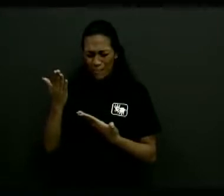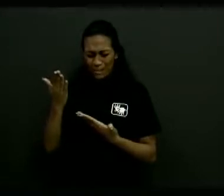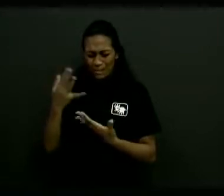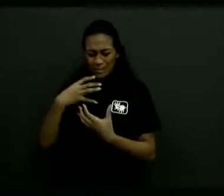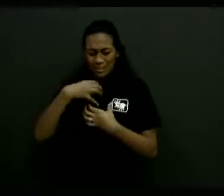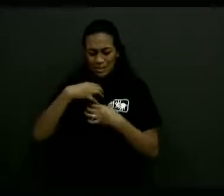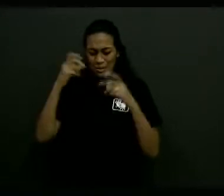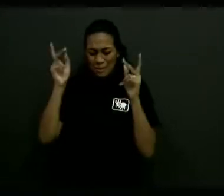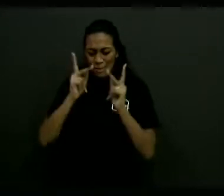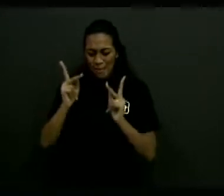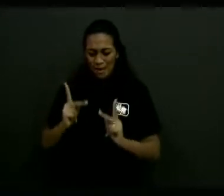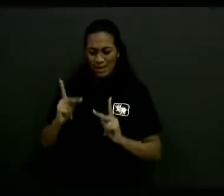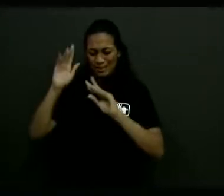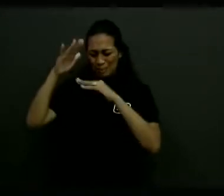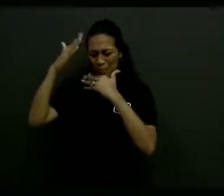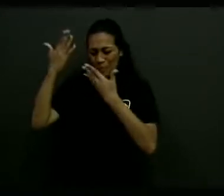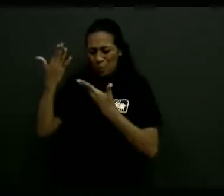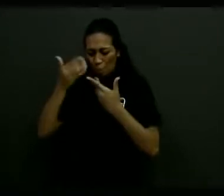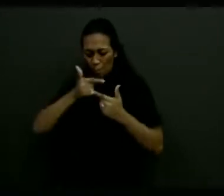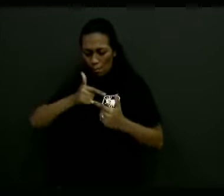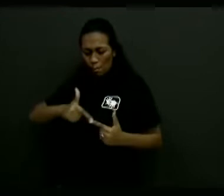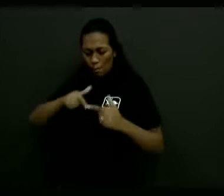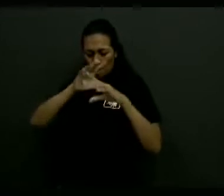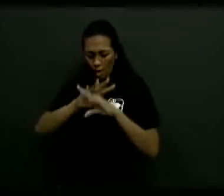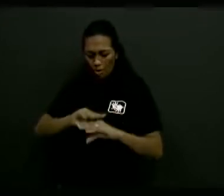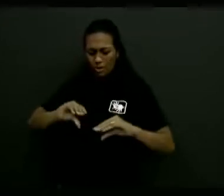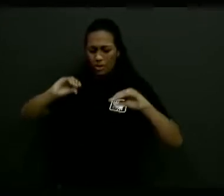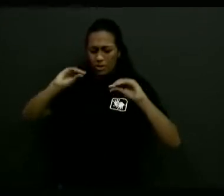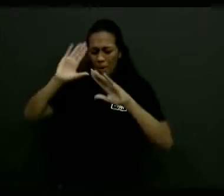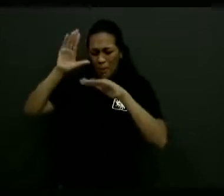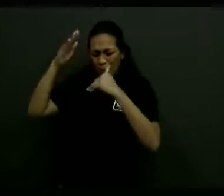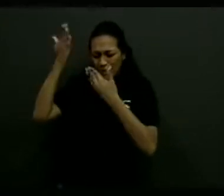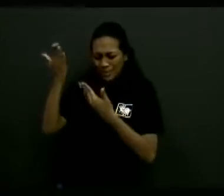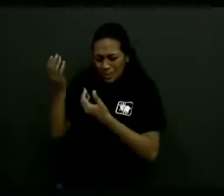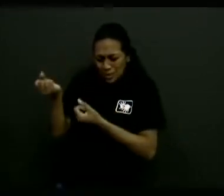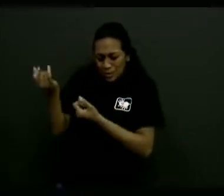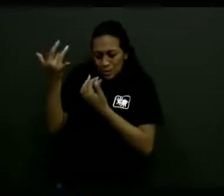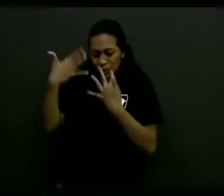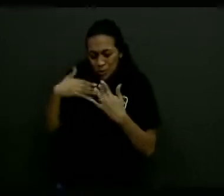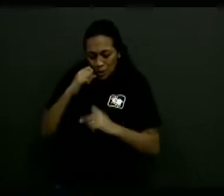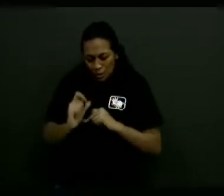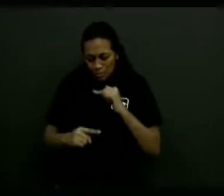limpa, a Tua presença nos cura, a Tua presença nos renova. E é diante dessa